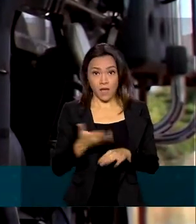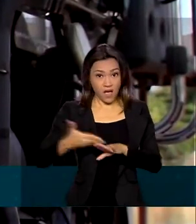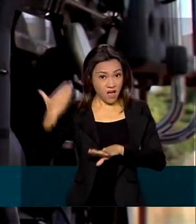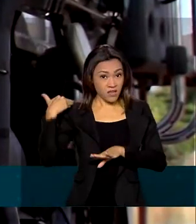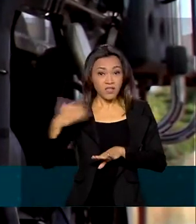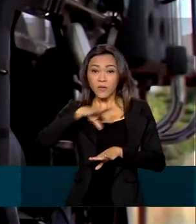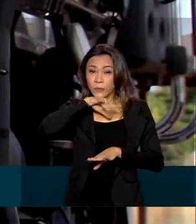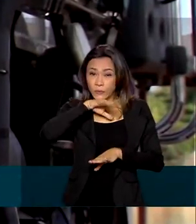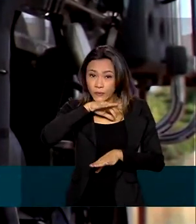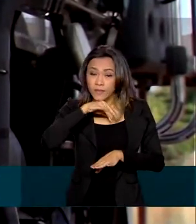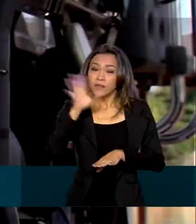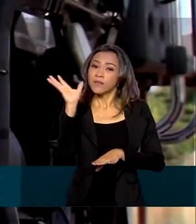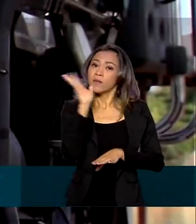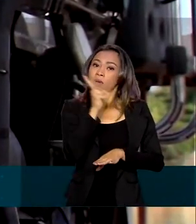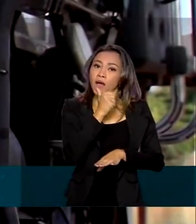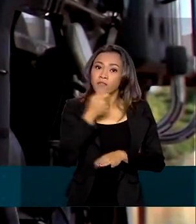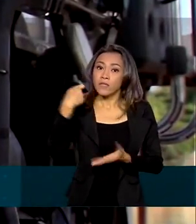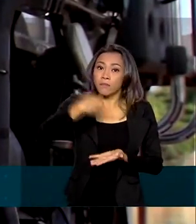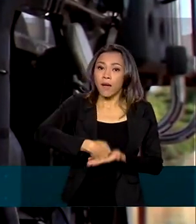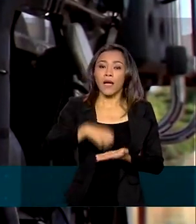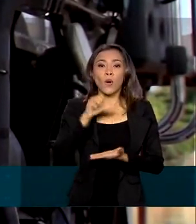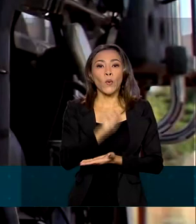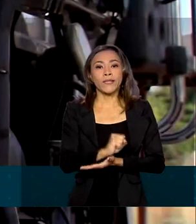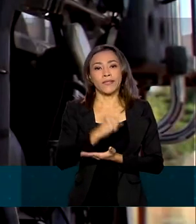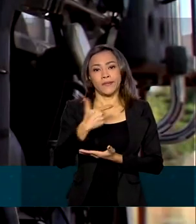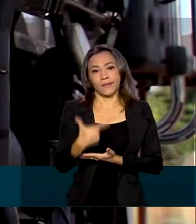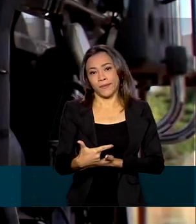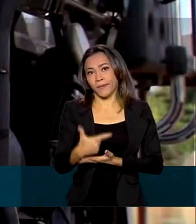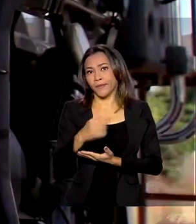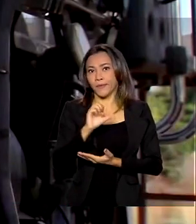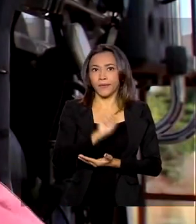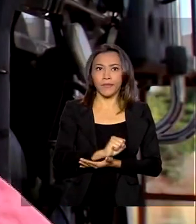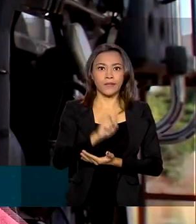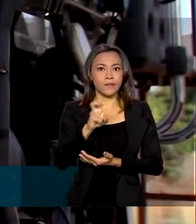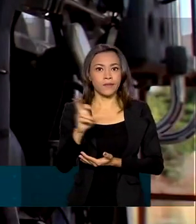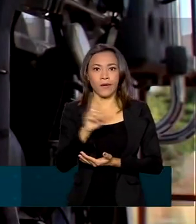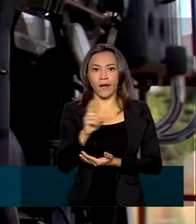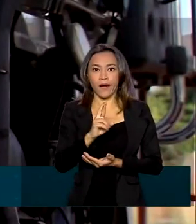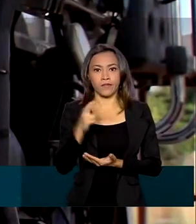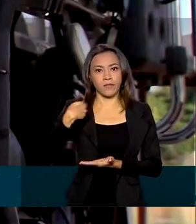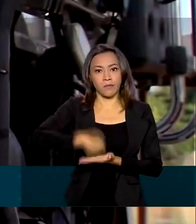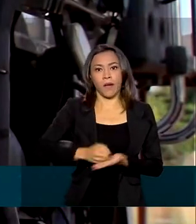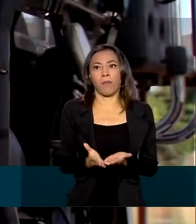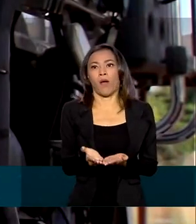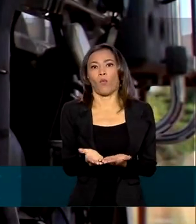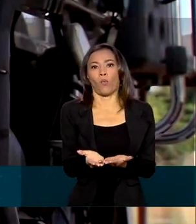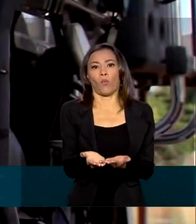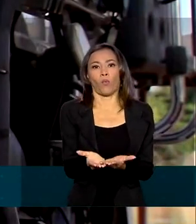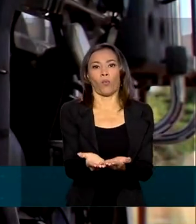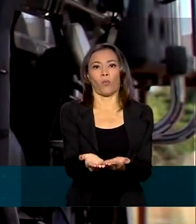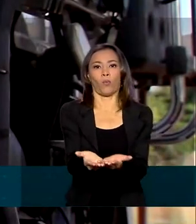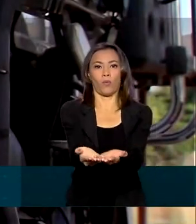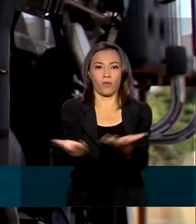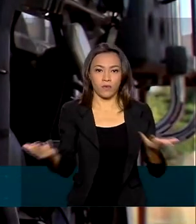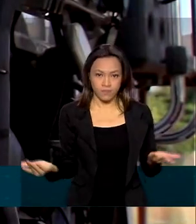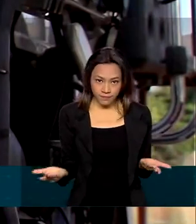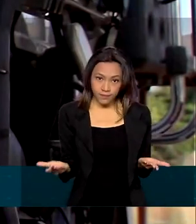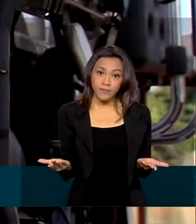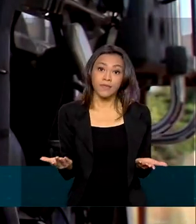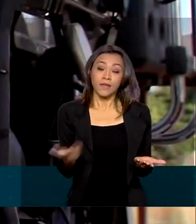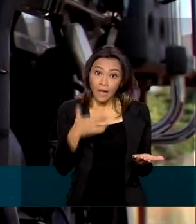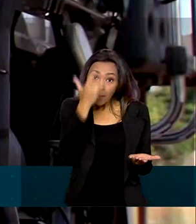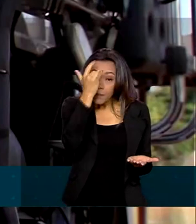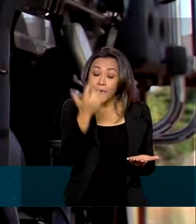aqui paga 82 rádio r$ 85 tá prendendo cotia de eixos entendeu então